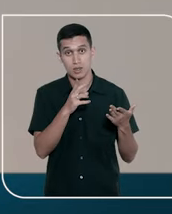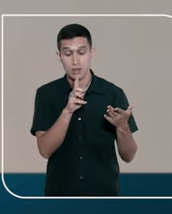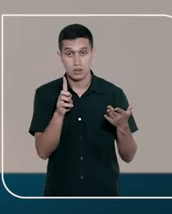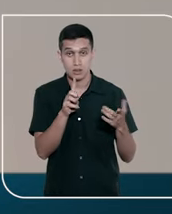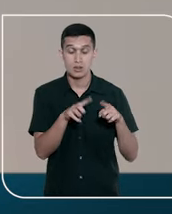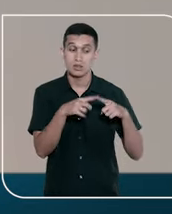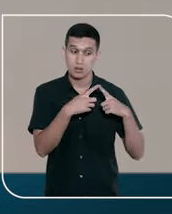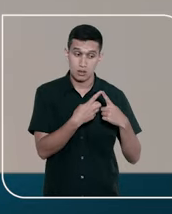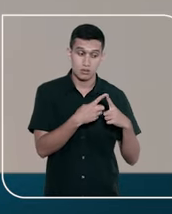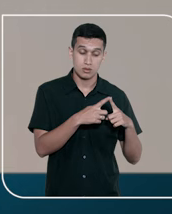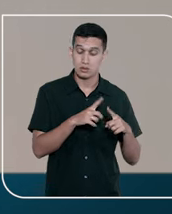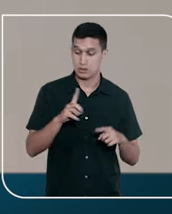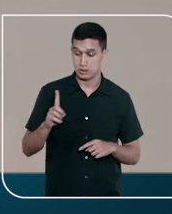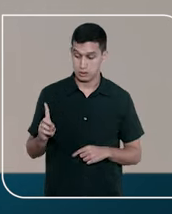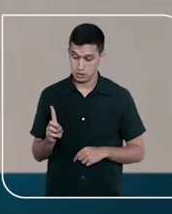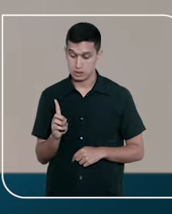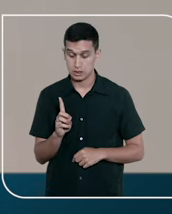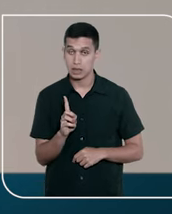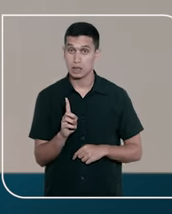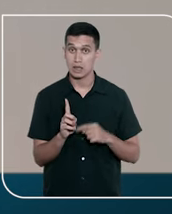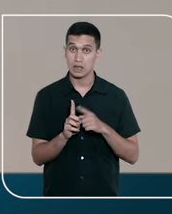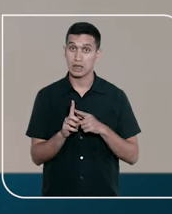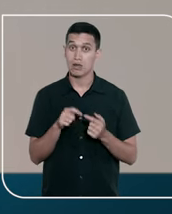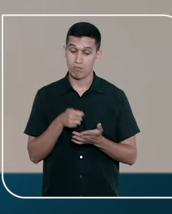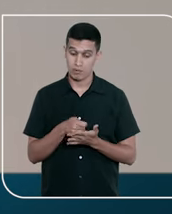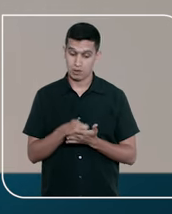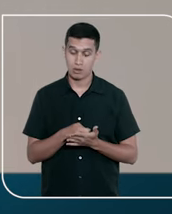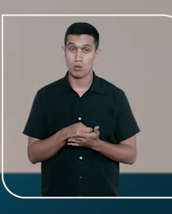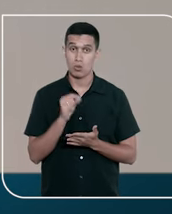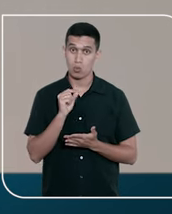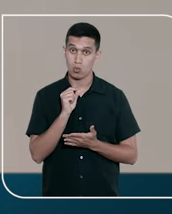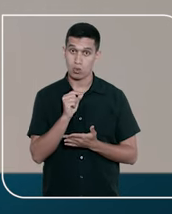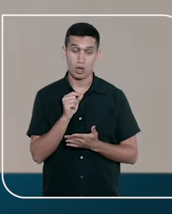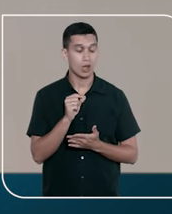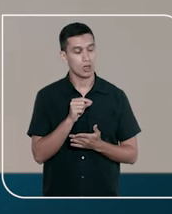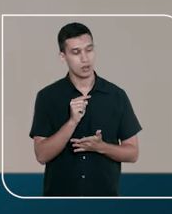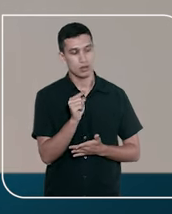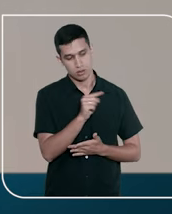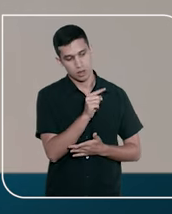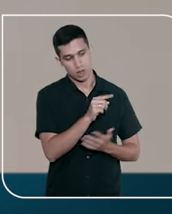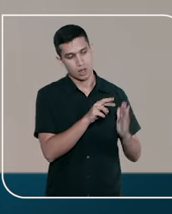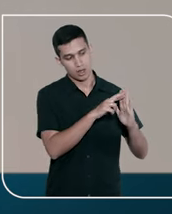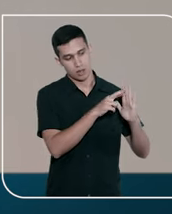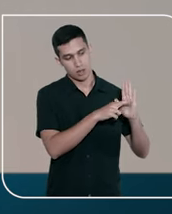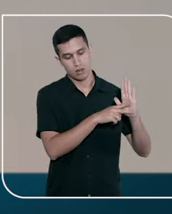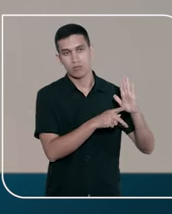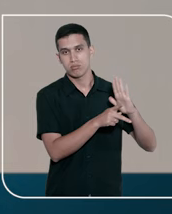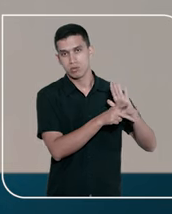o passageiro se obriga a transportar o pet na forma determinada pela companhia aérea. Então,